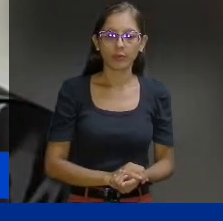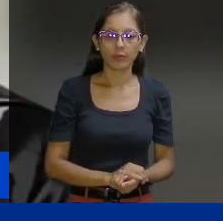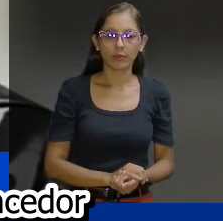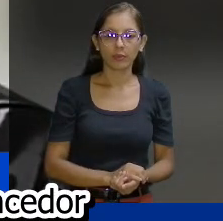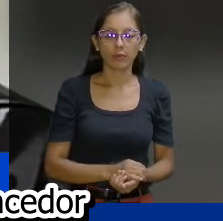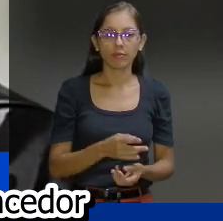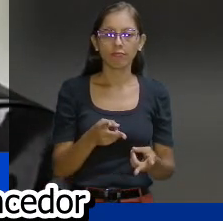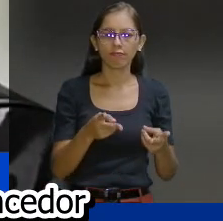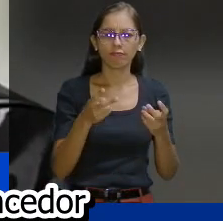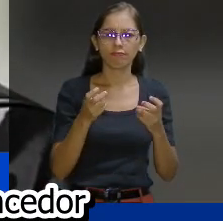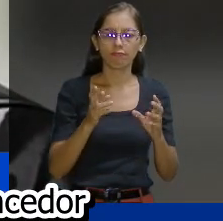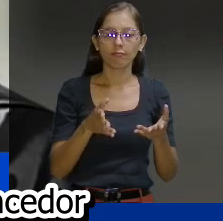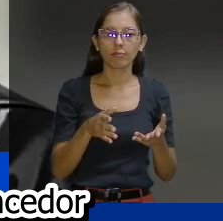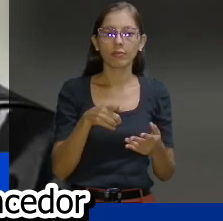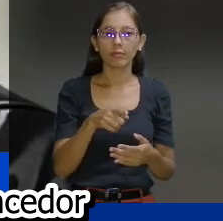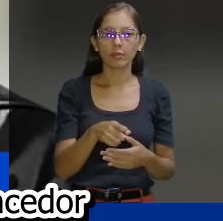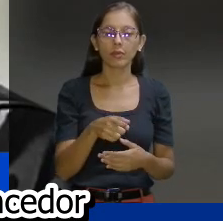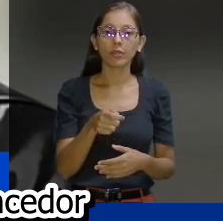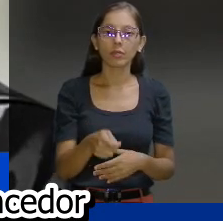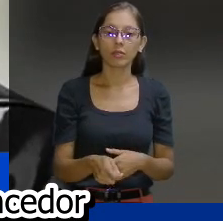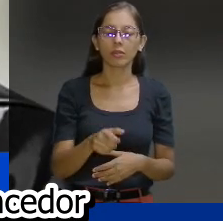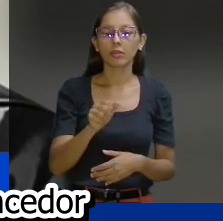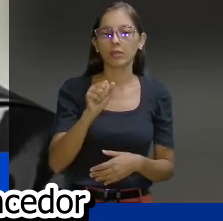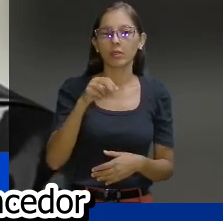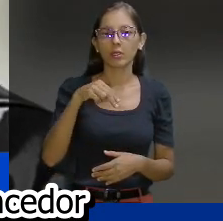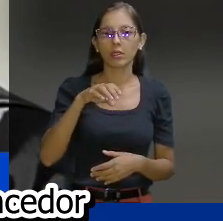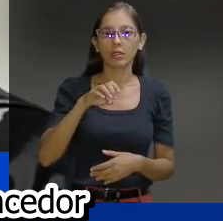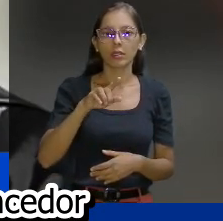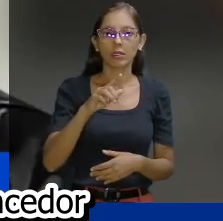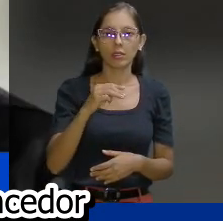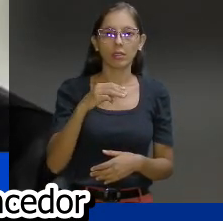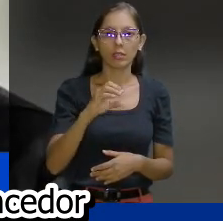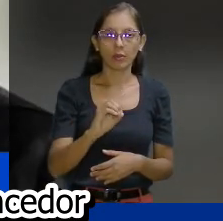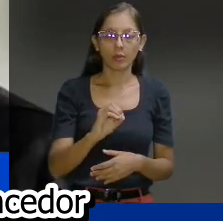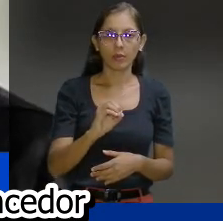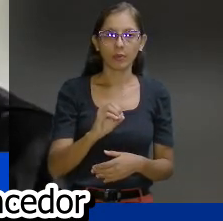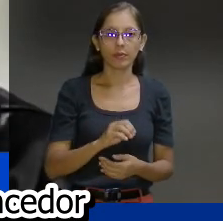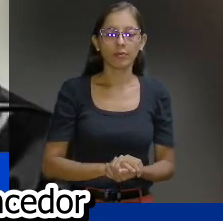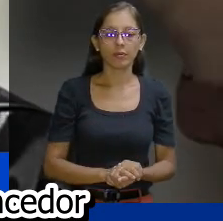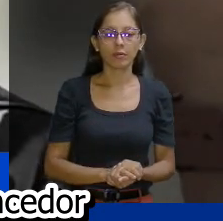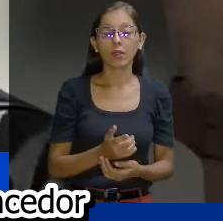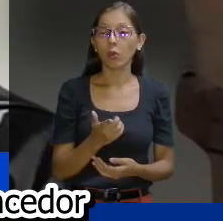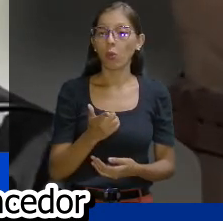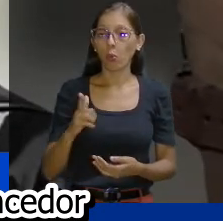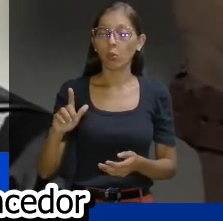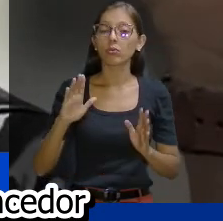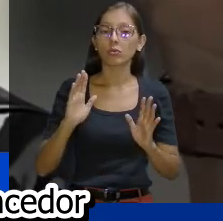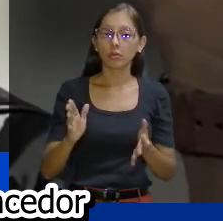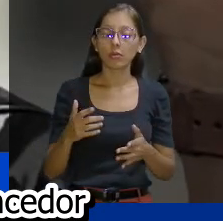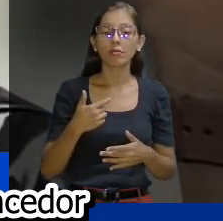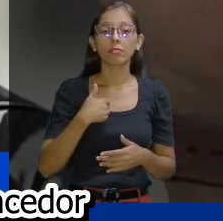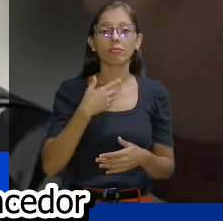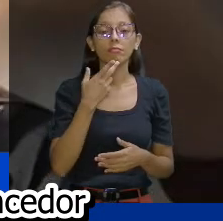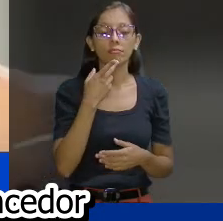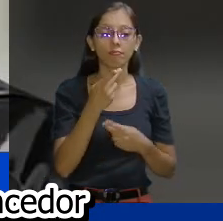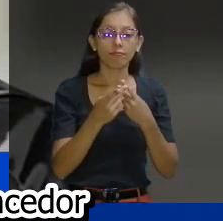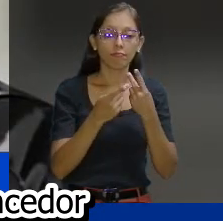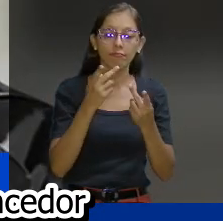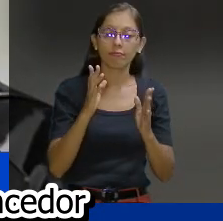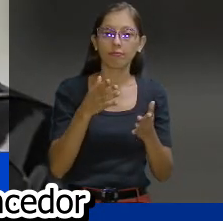Gonçalves. Como outros também, já me manifestei em voto vencedor e em proposição também,